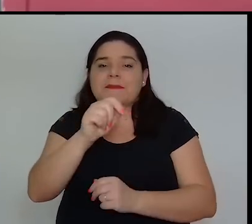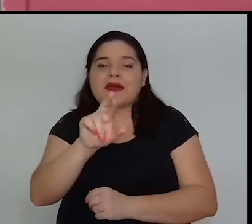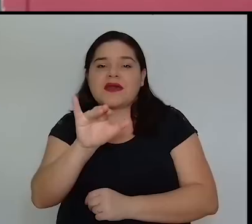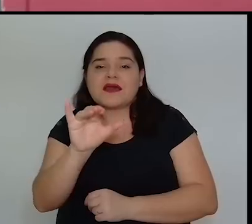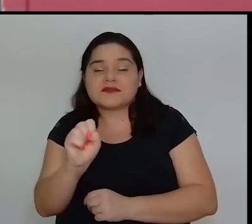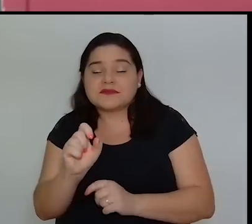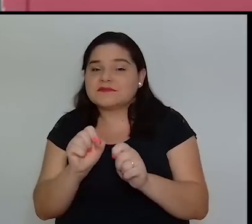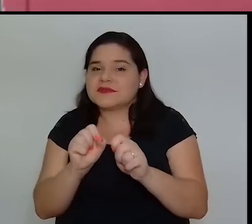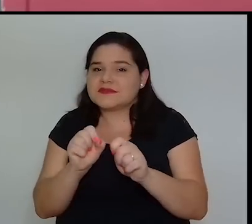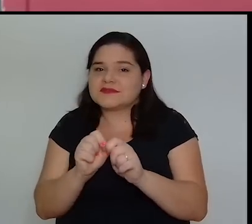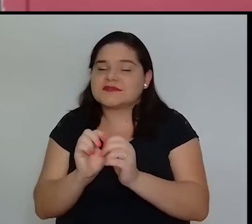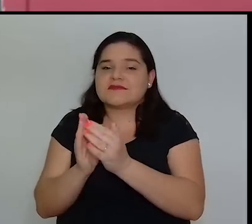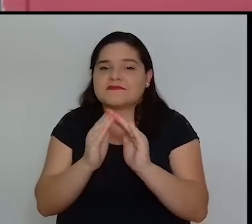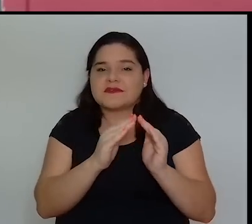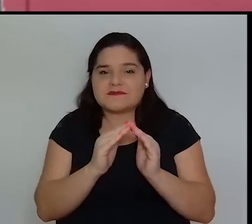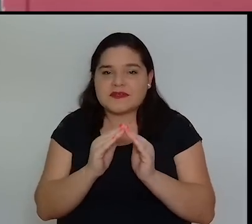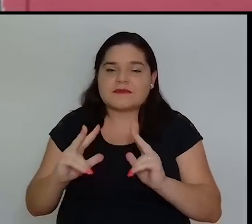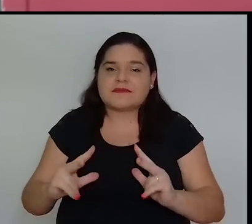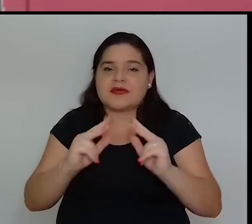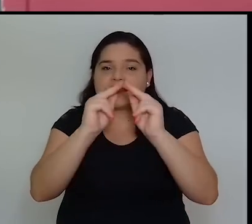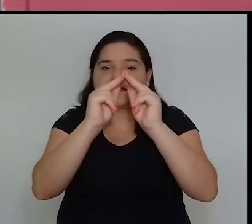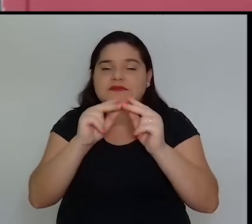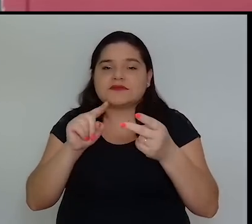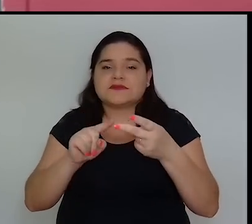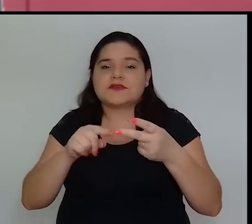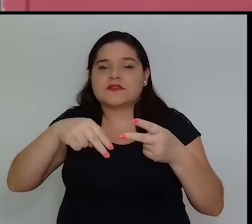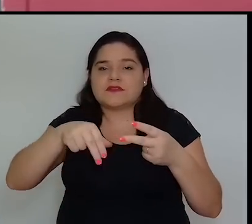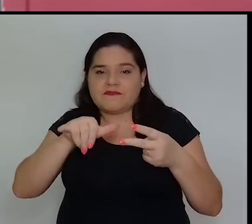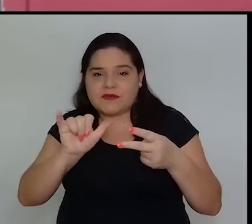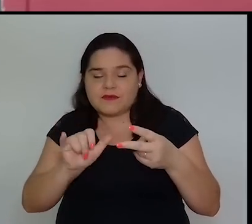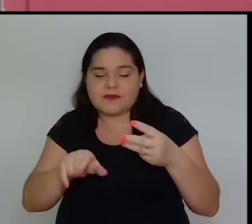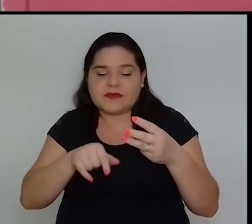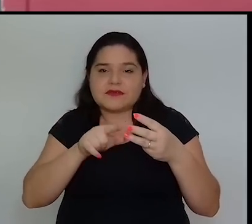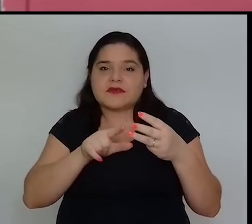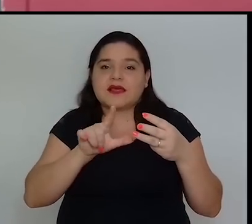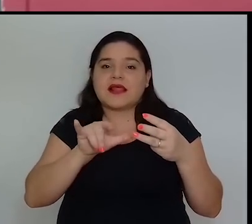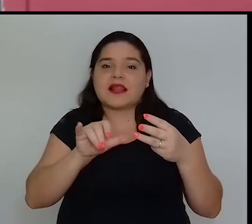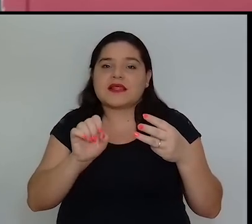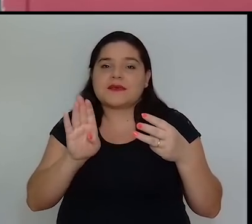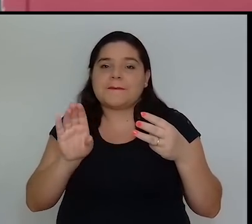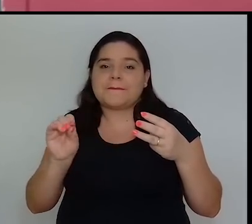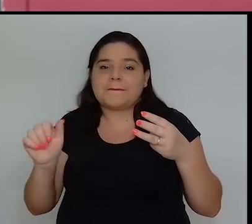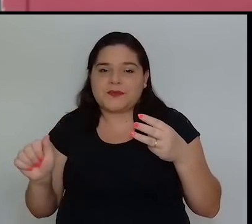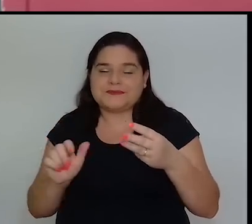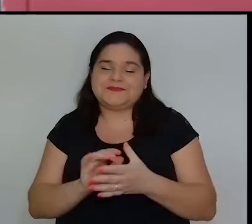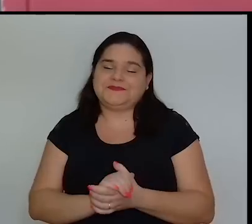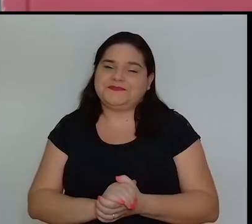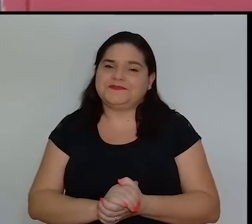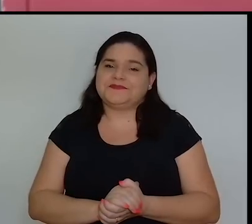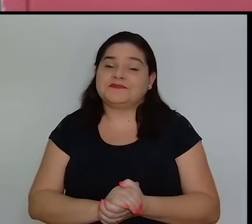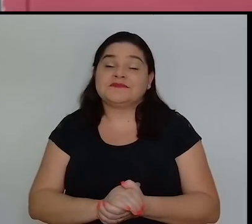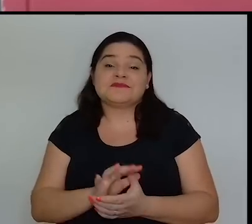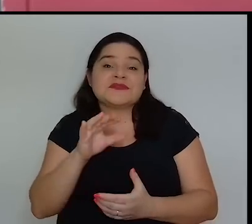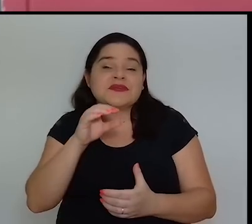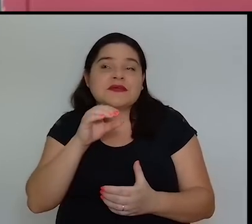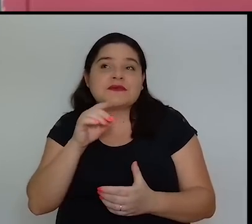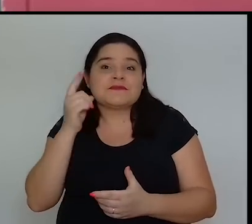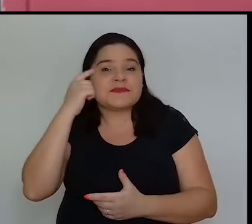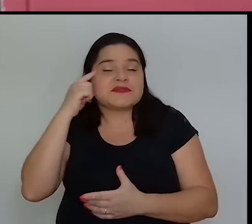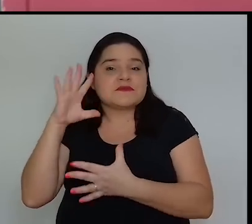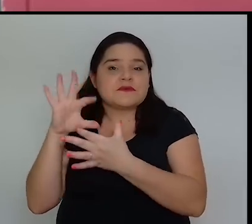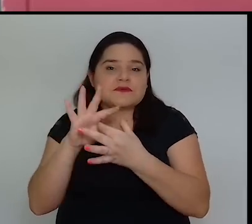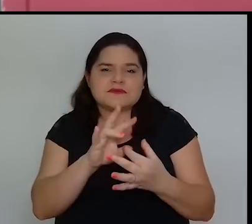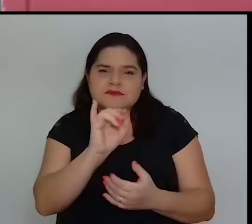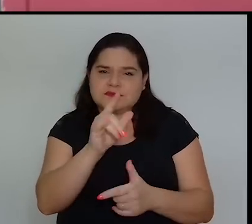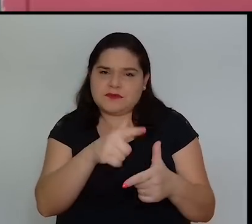Expo favela Paris Nova York e Lisboa então dentro de uma ideia de que seus